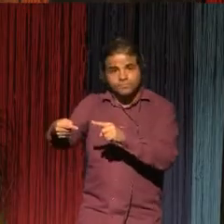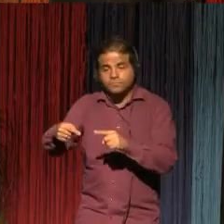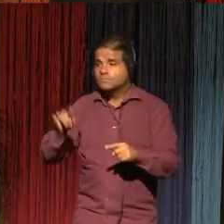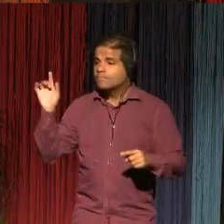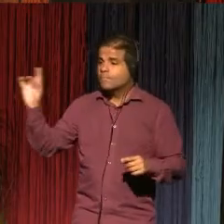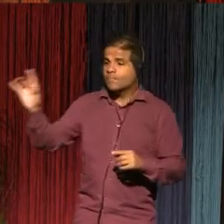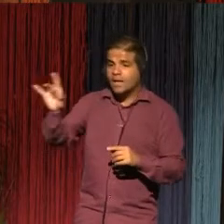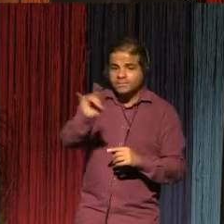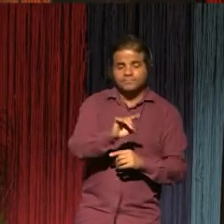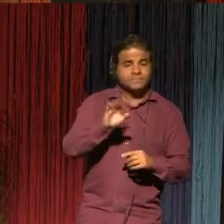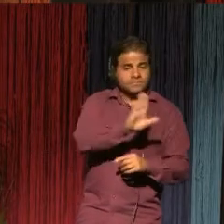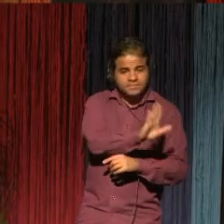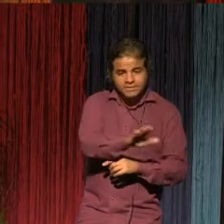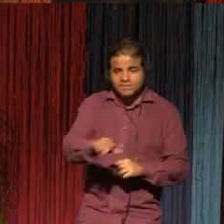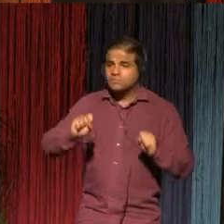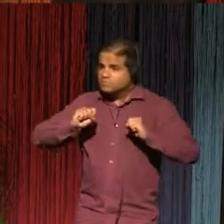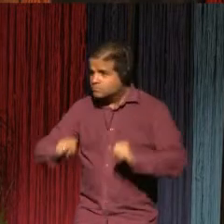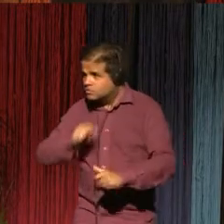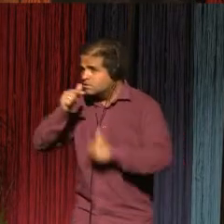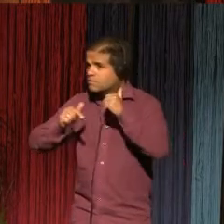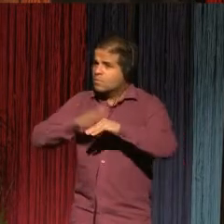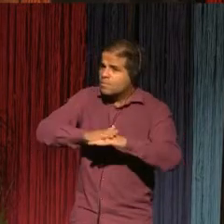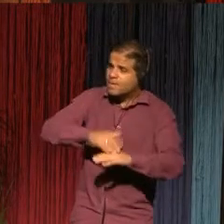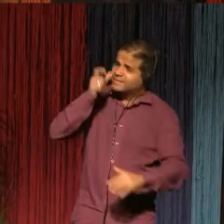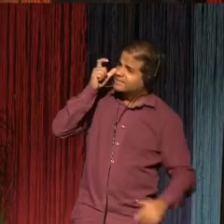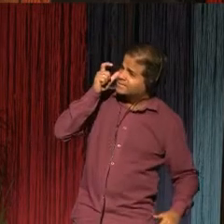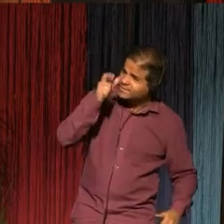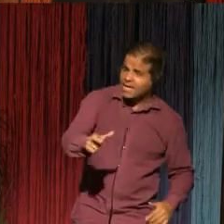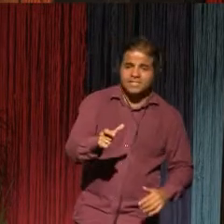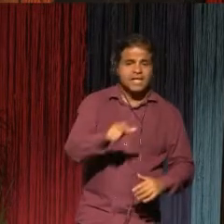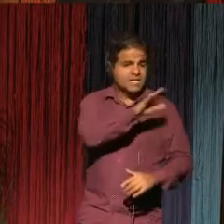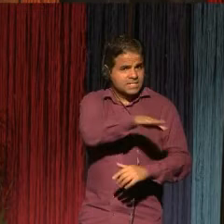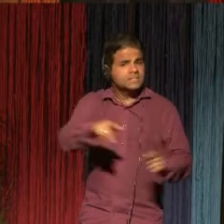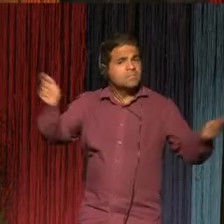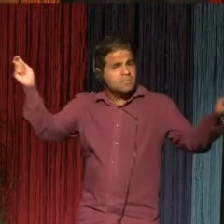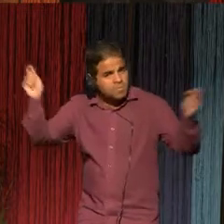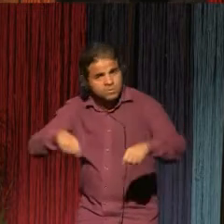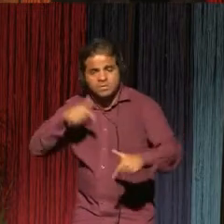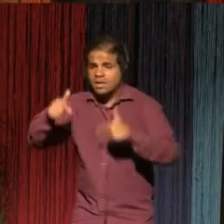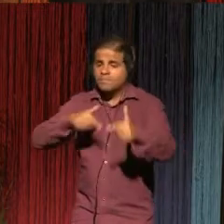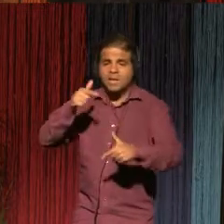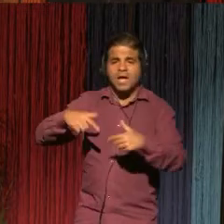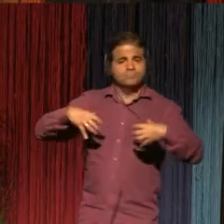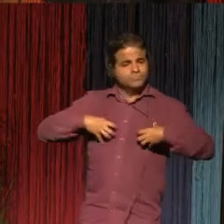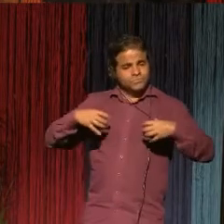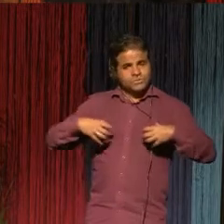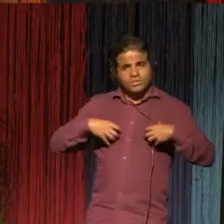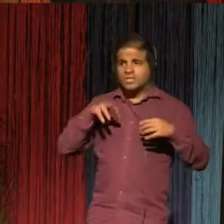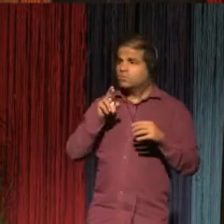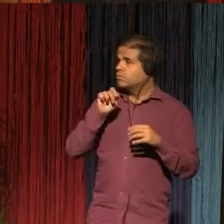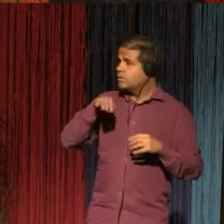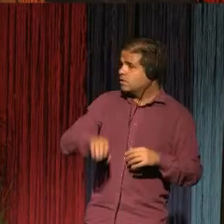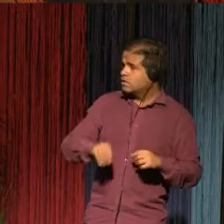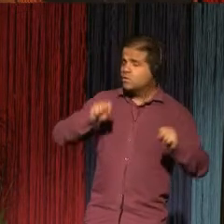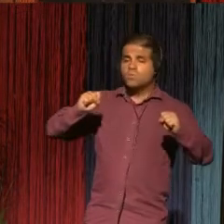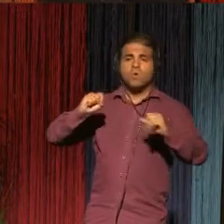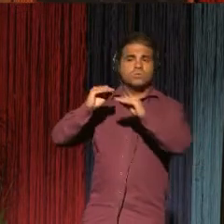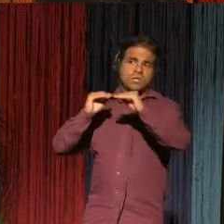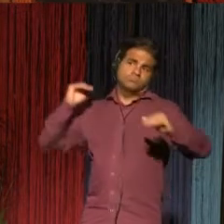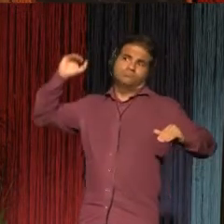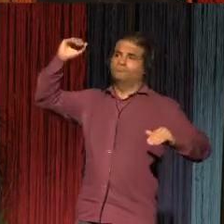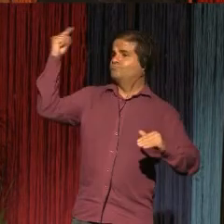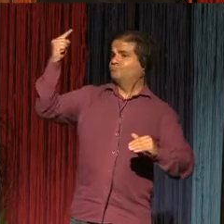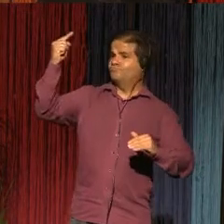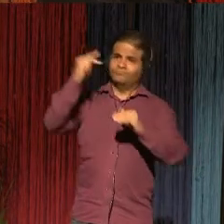Cada criança pode trabalhar naquilo que mais interessa. As crianças podem trabalhar no seu próprio ritmo. Eu posso estar no nível 1, você no